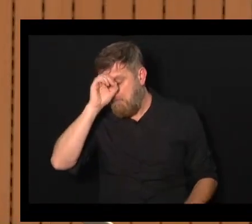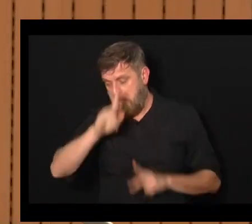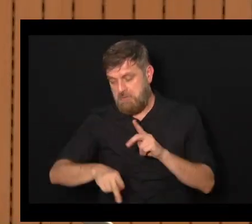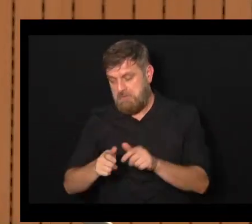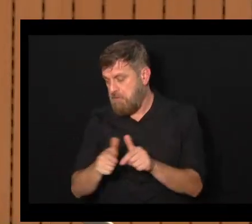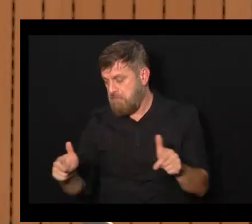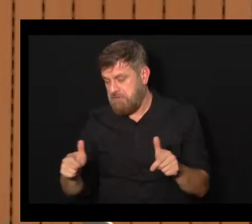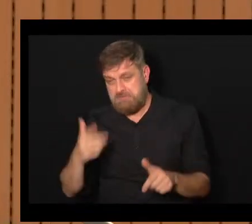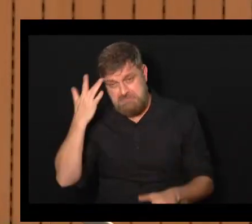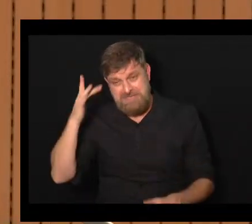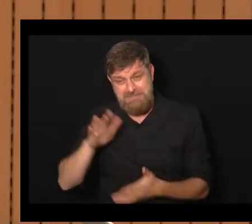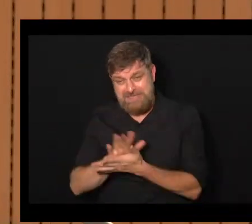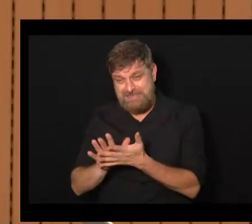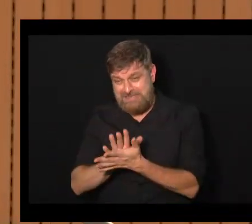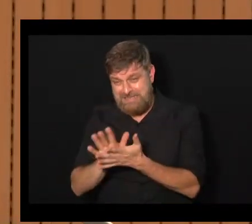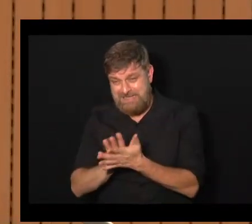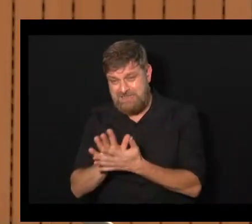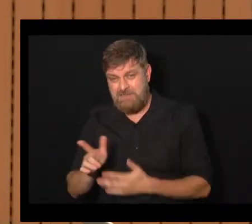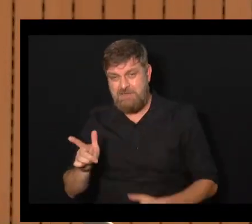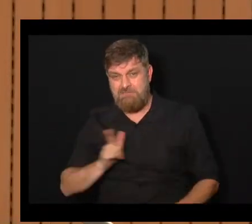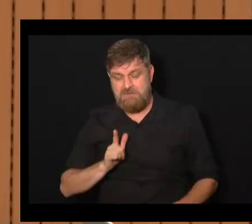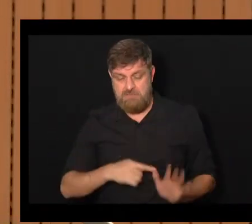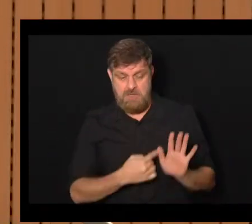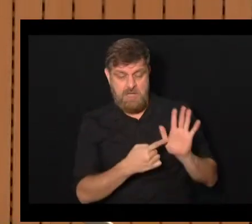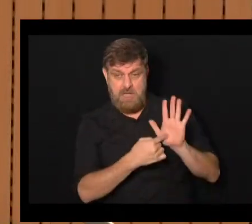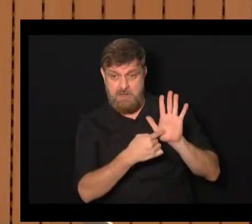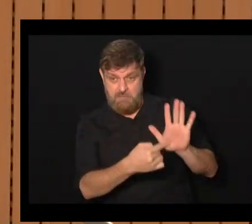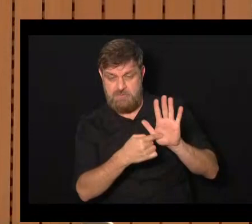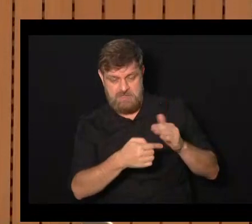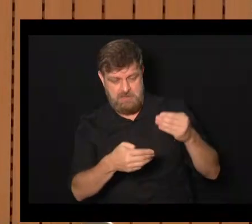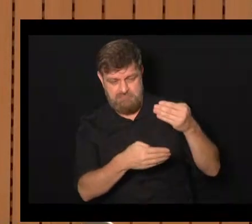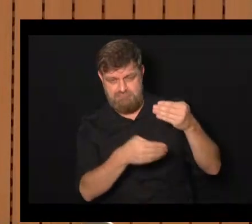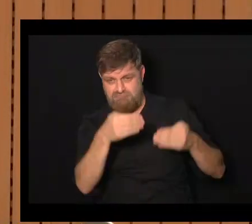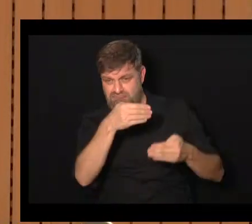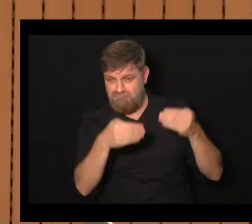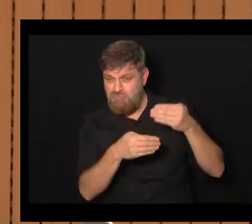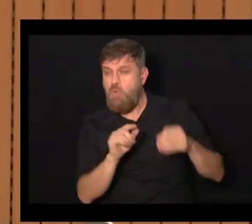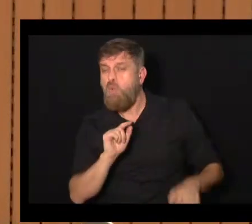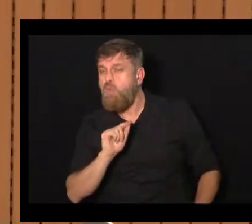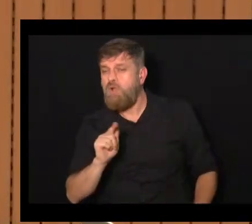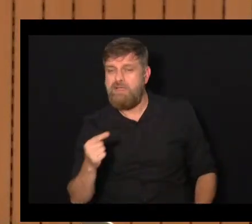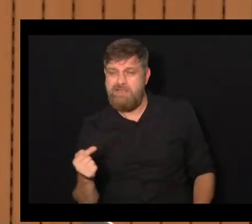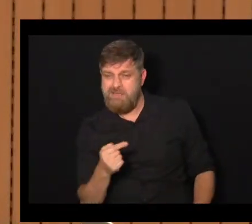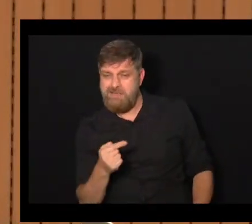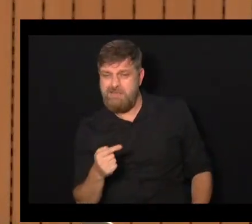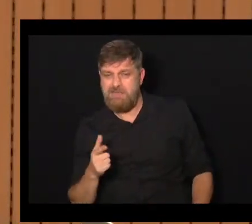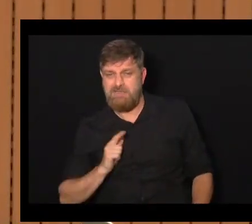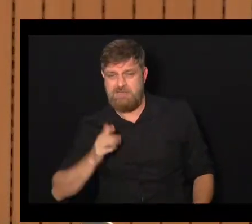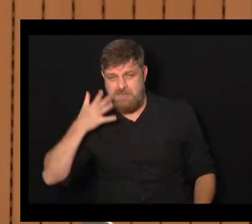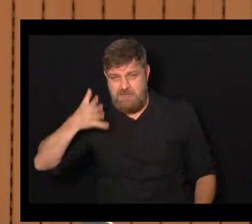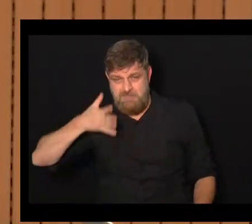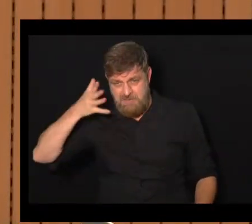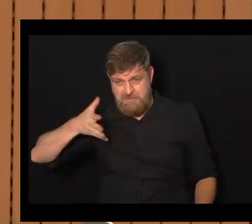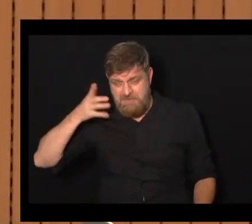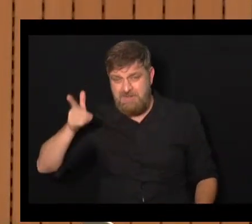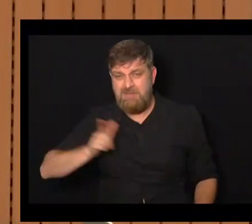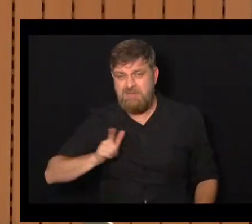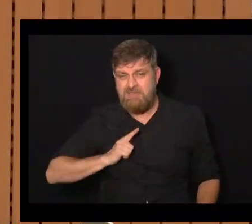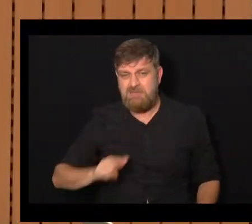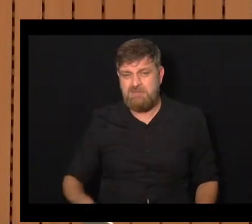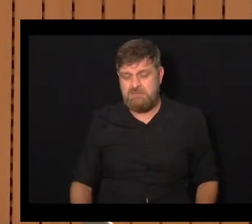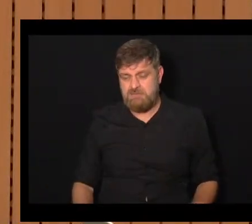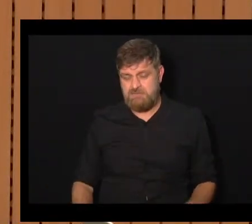O SERESH apresentou, inclusive, uma realidade que tem crescido, que são, chegando, né, para o Centro de